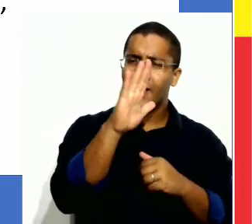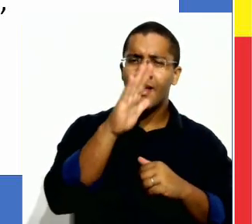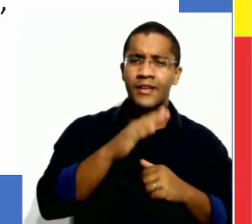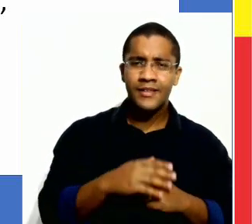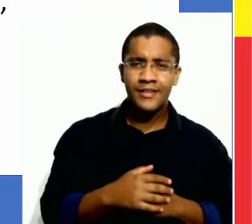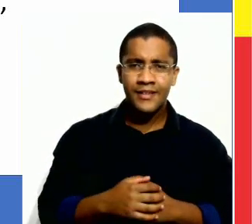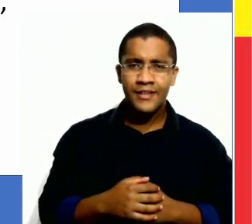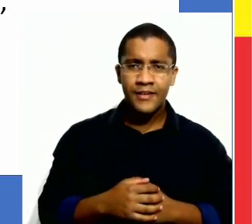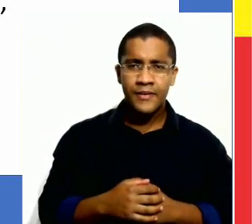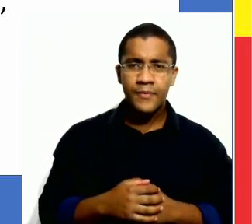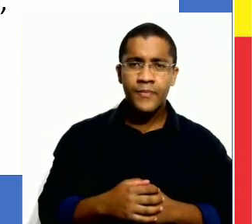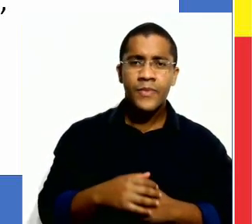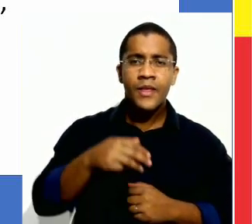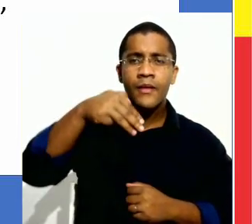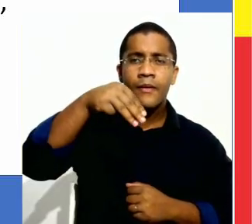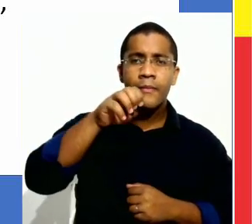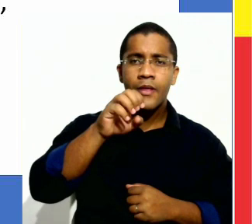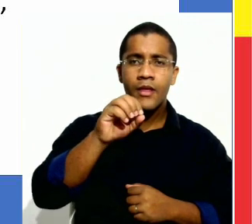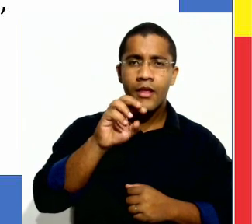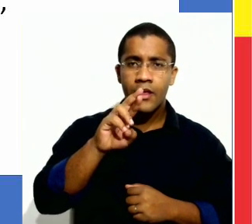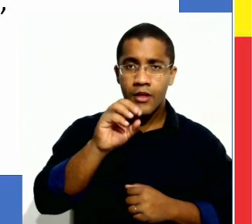Os meroítas